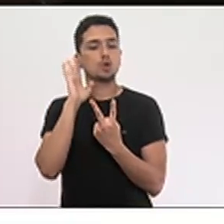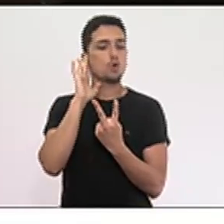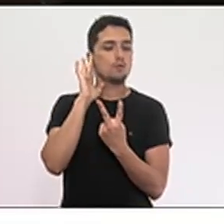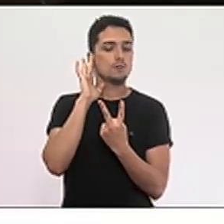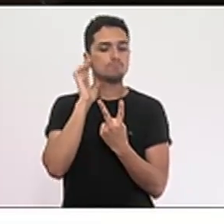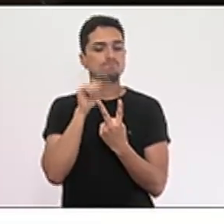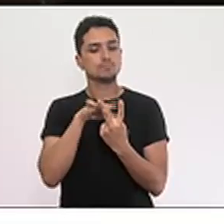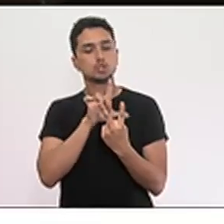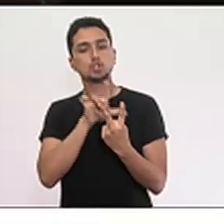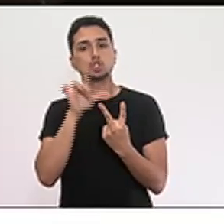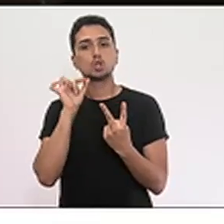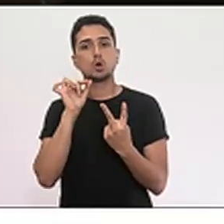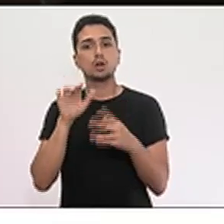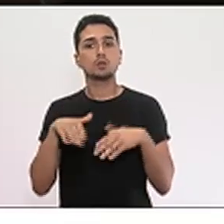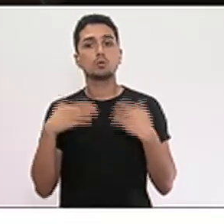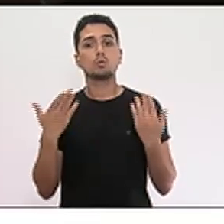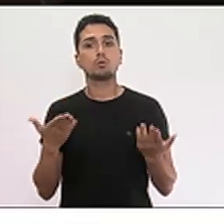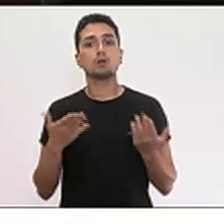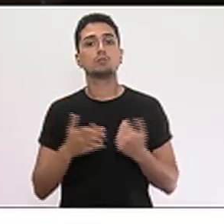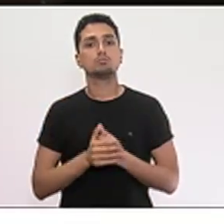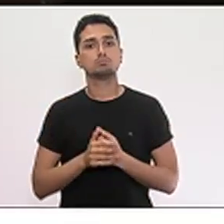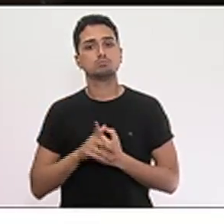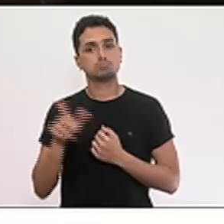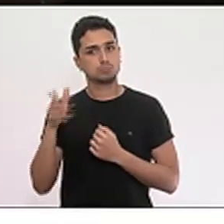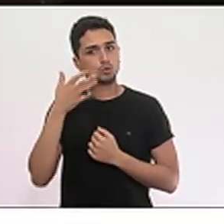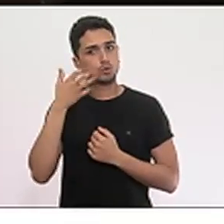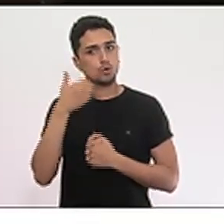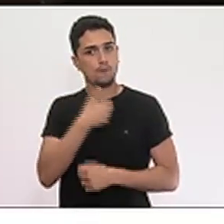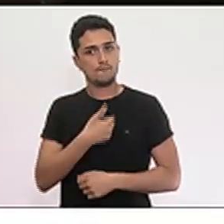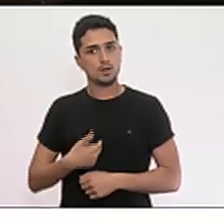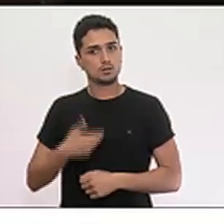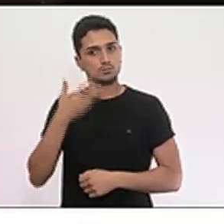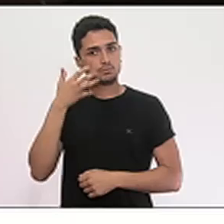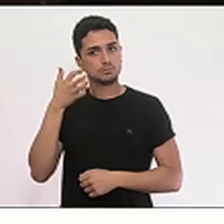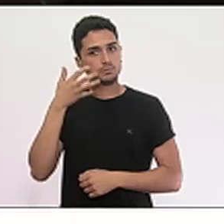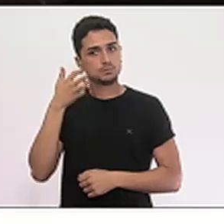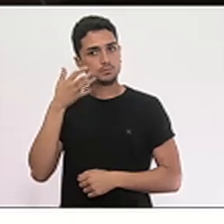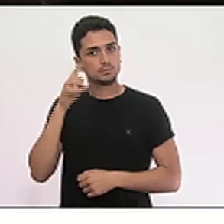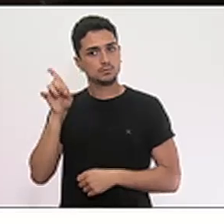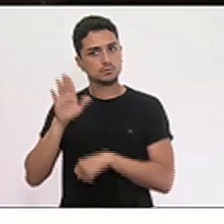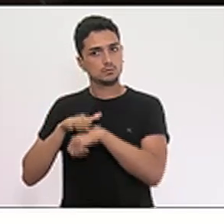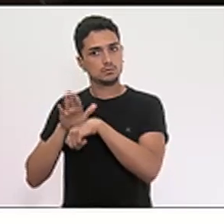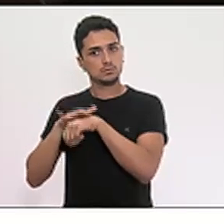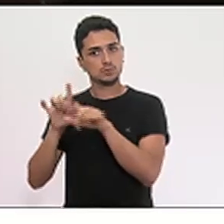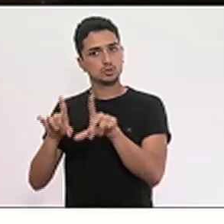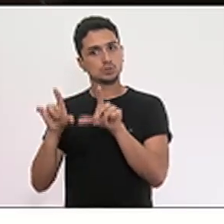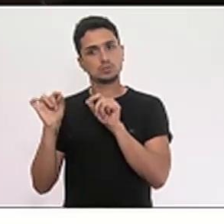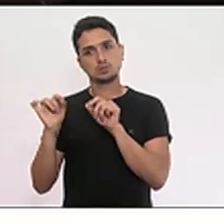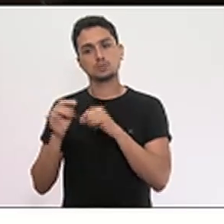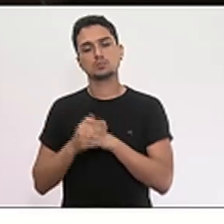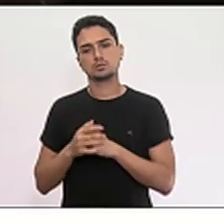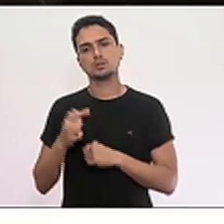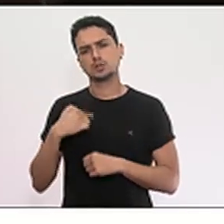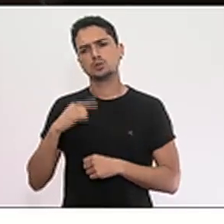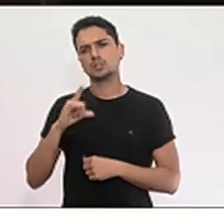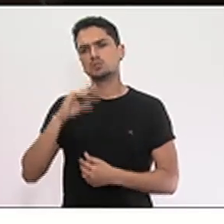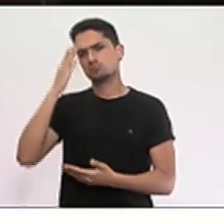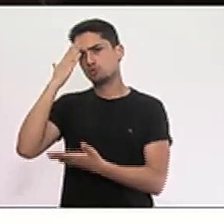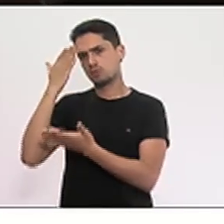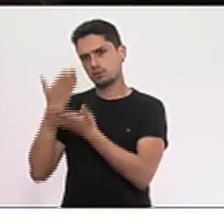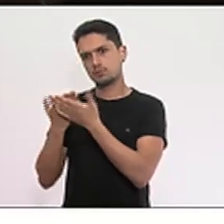uma vocação do juizado, do juiz. Então, eu tenho convicção de que o nosso